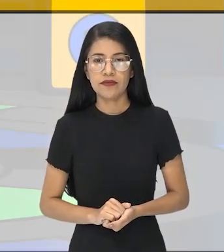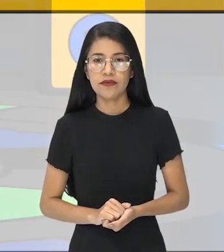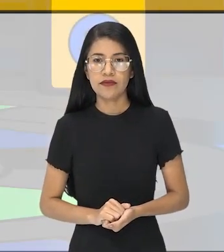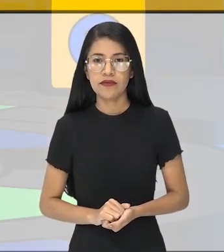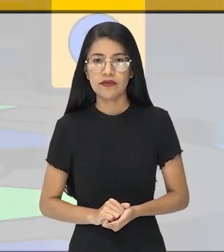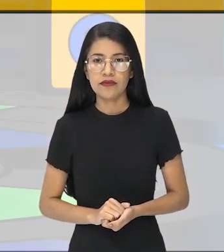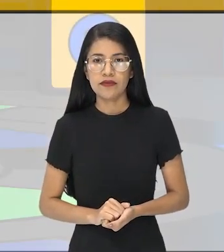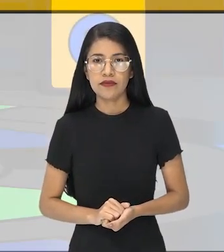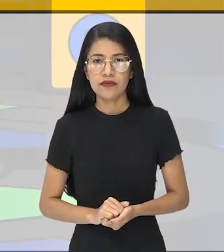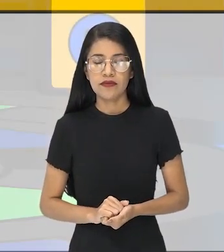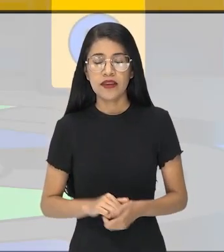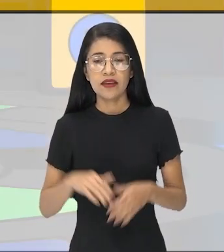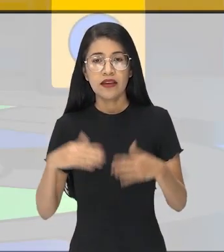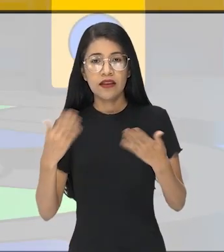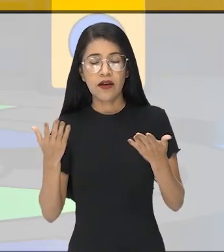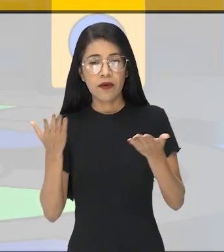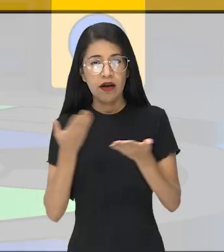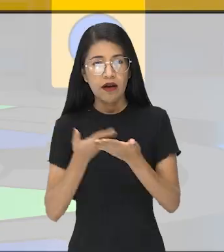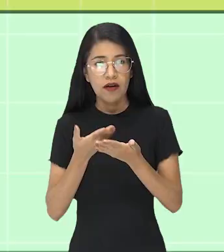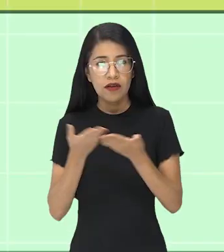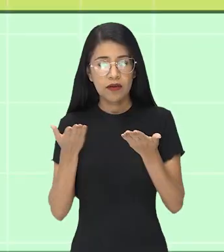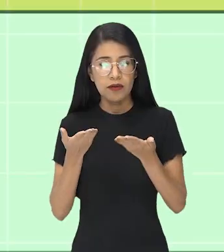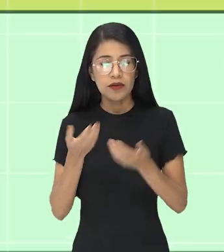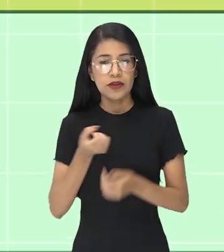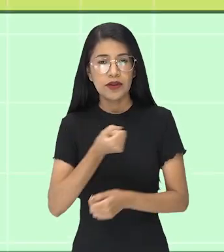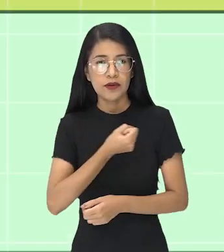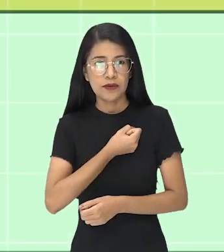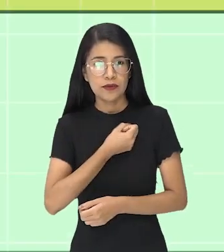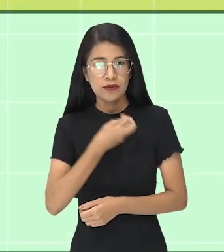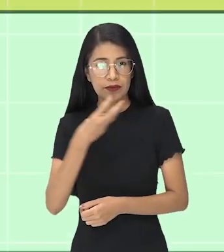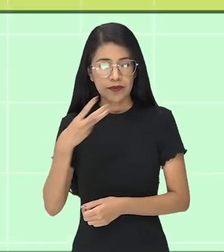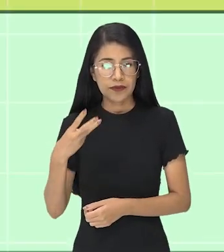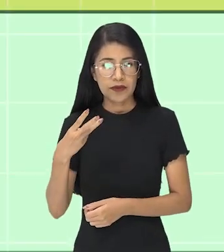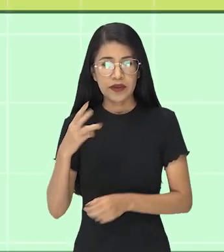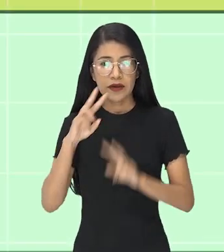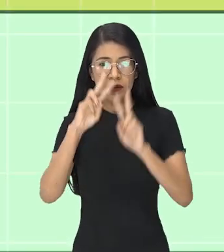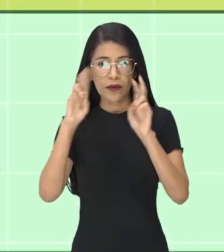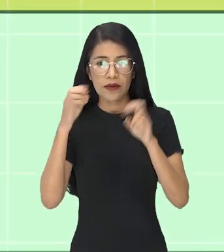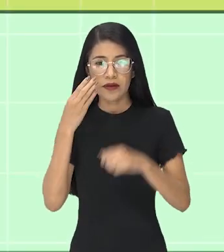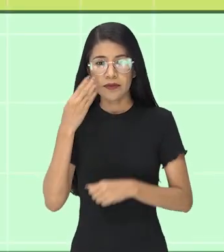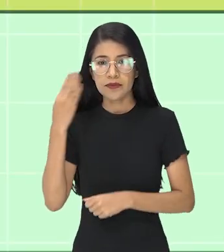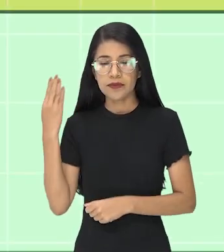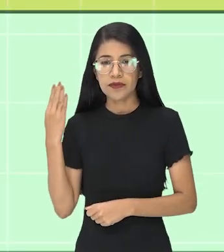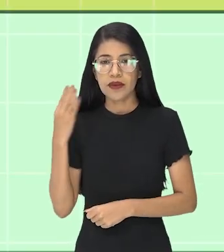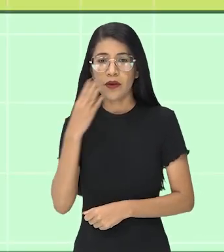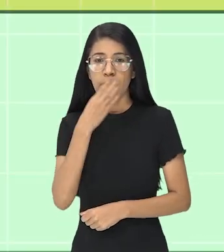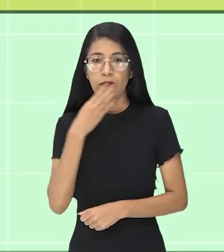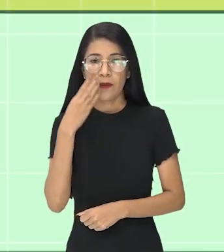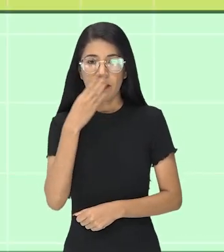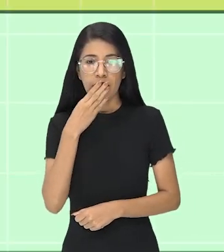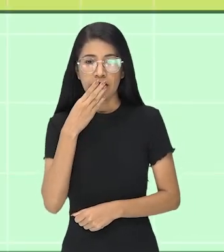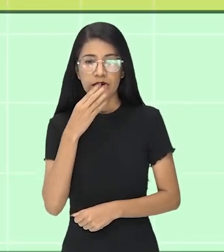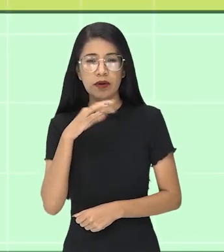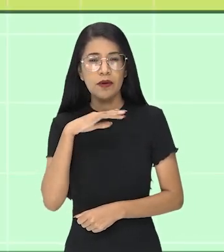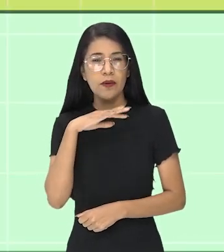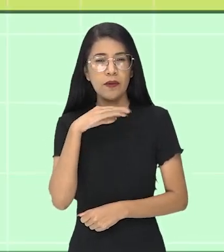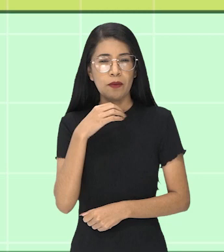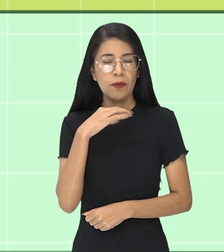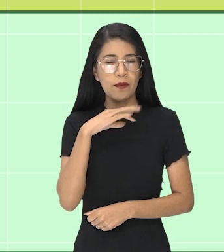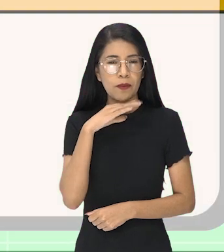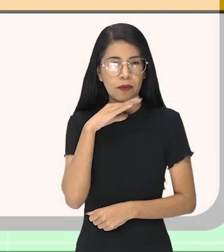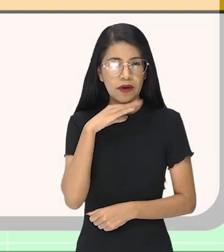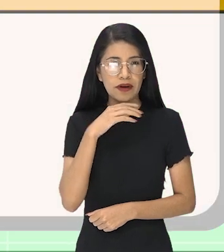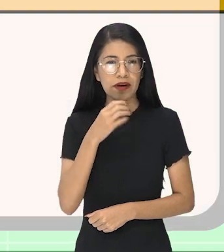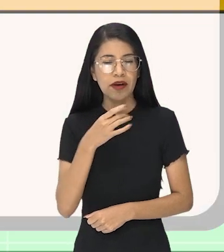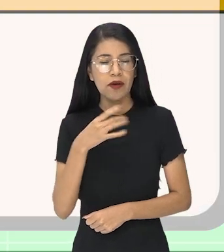Então, a nossa aula é a aula de número 3, que tem como título Açúcar, o lado doce e amargo da